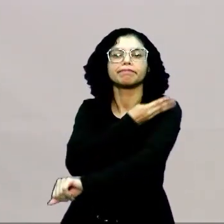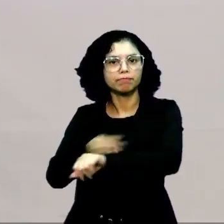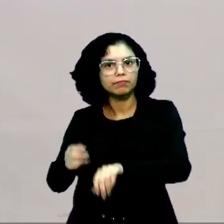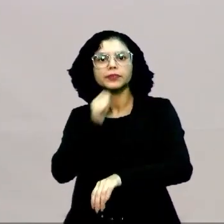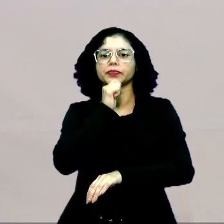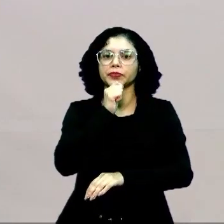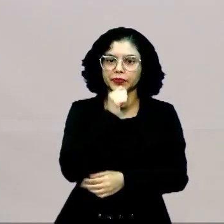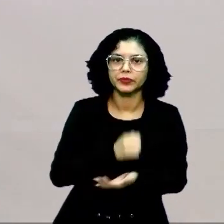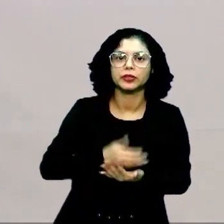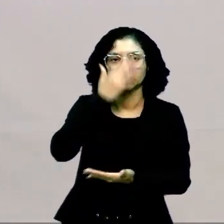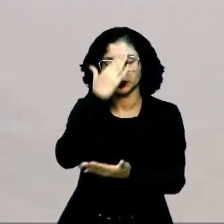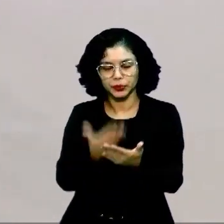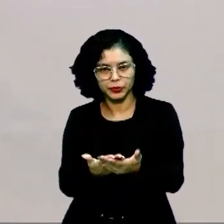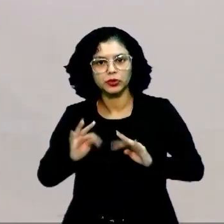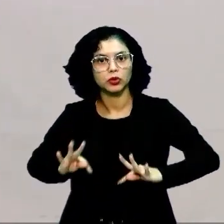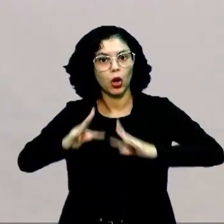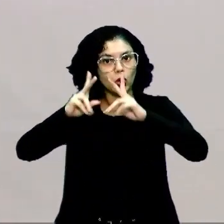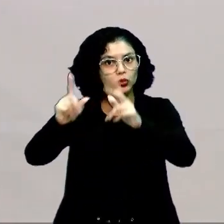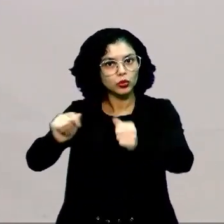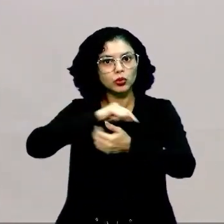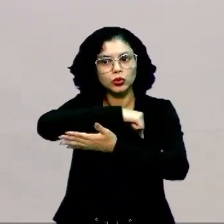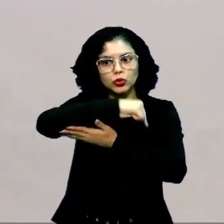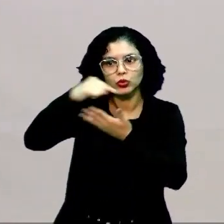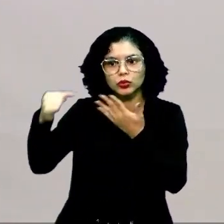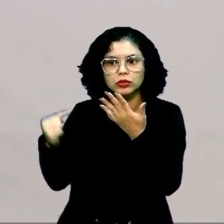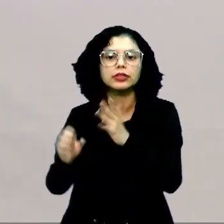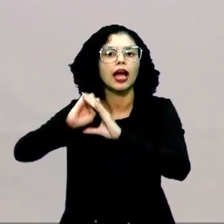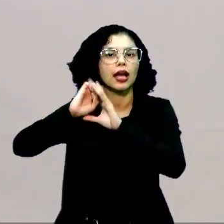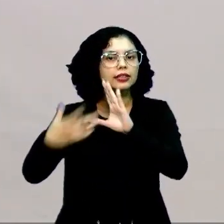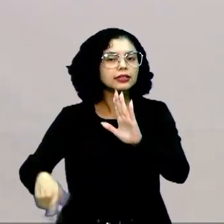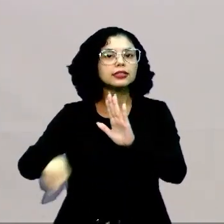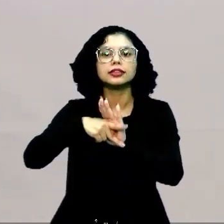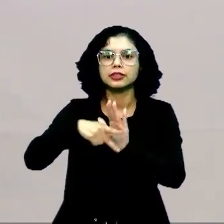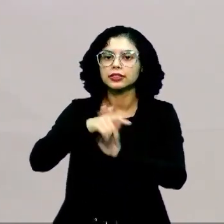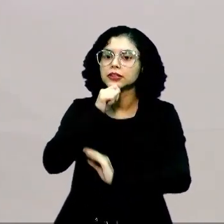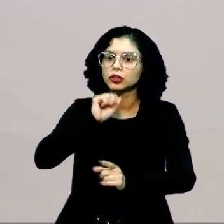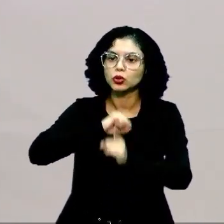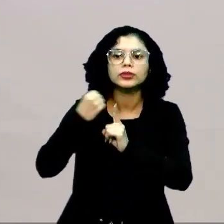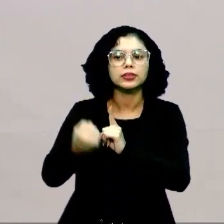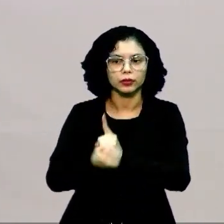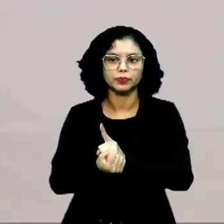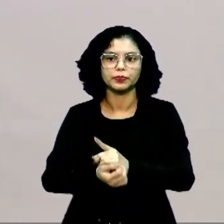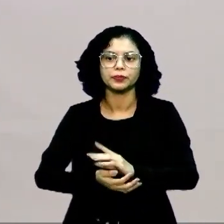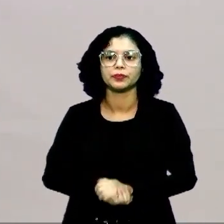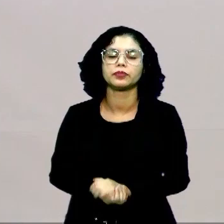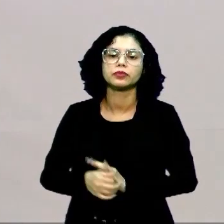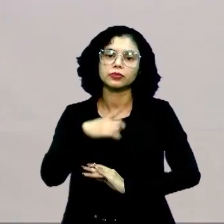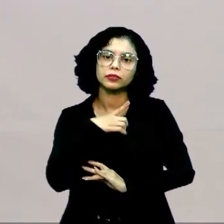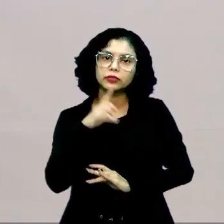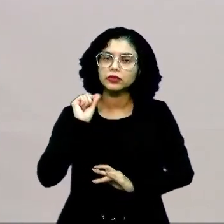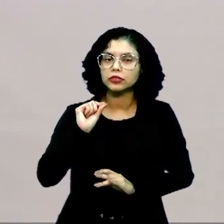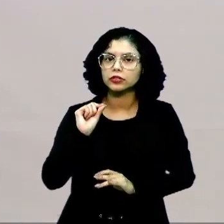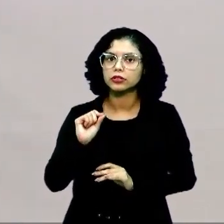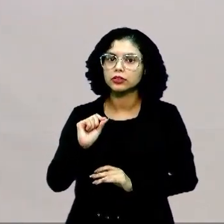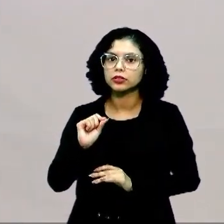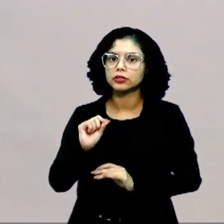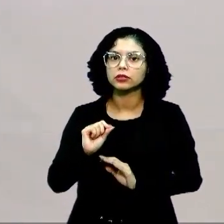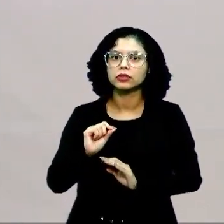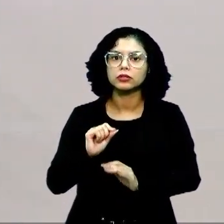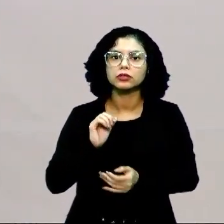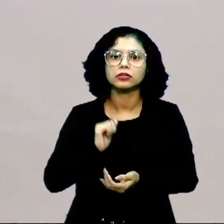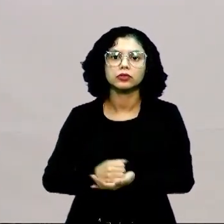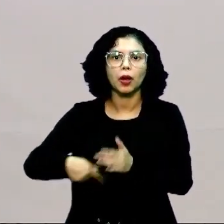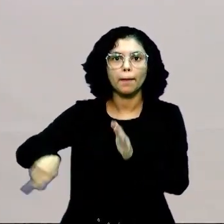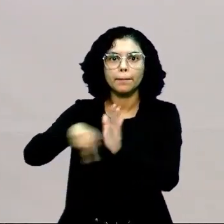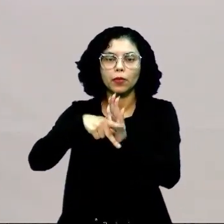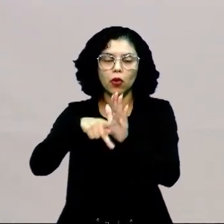costumes, as crenças e todas as características sociais, né? Então, nós temos a constituição